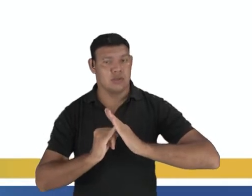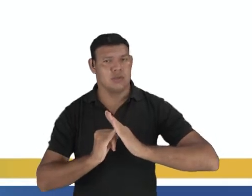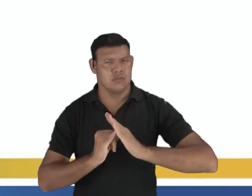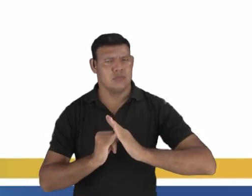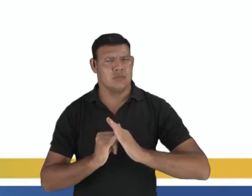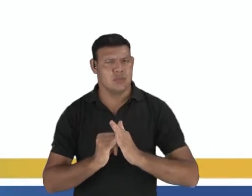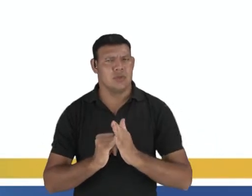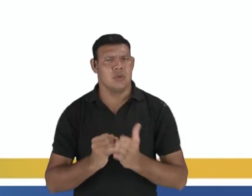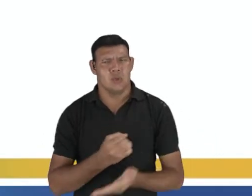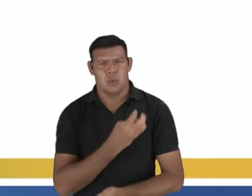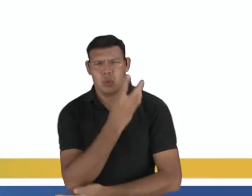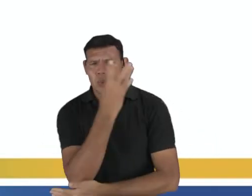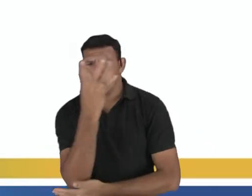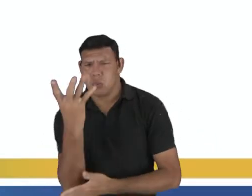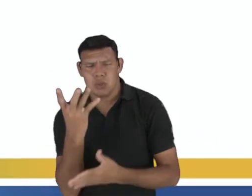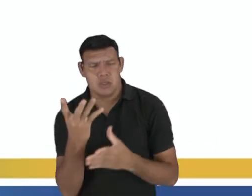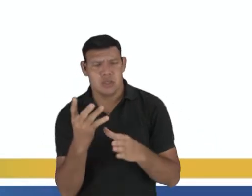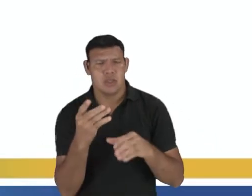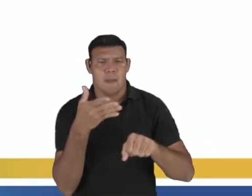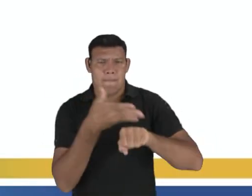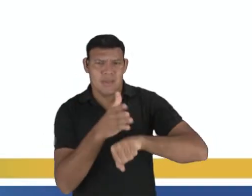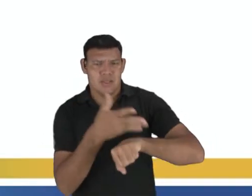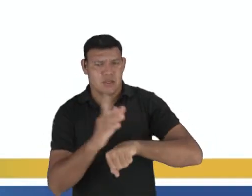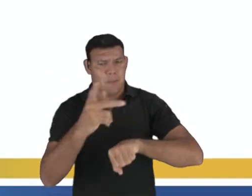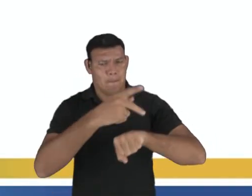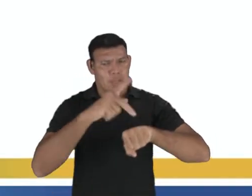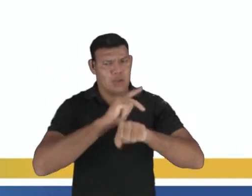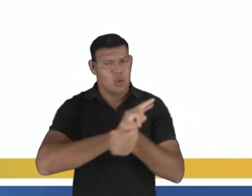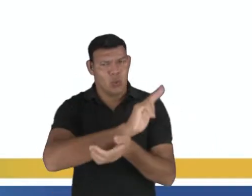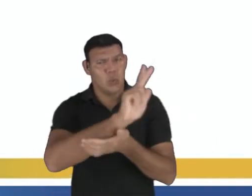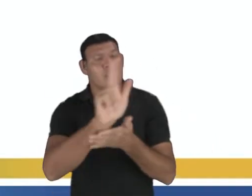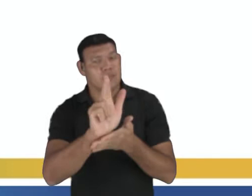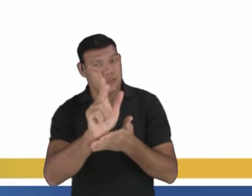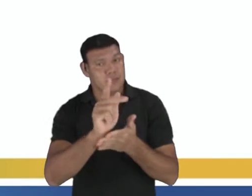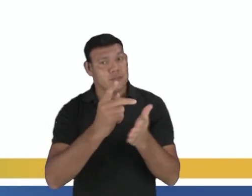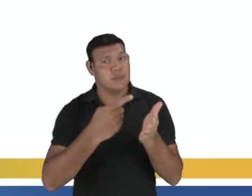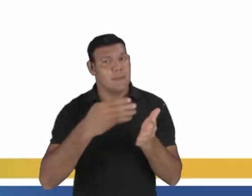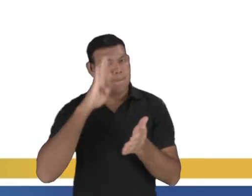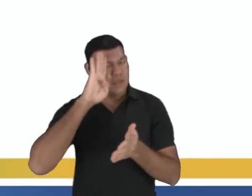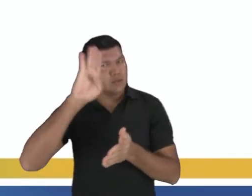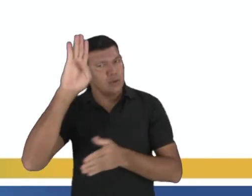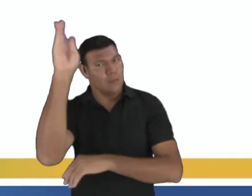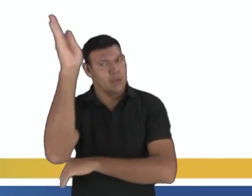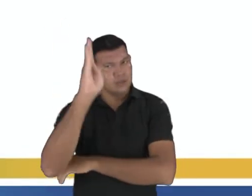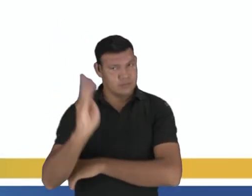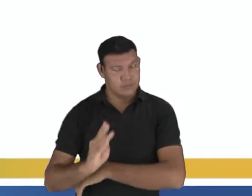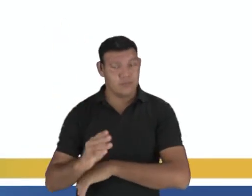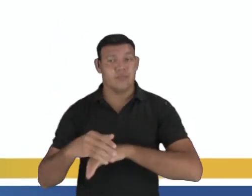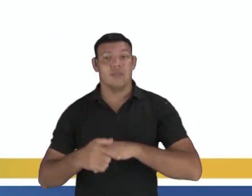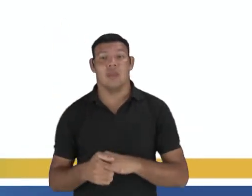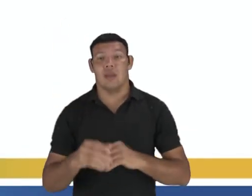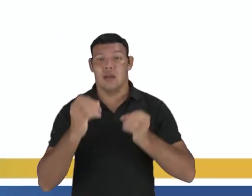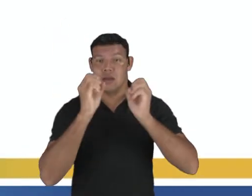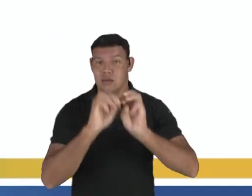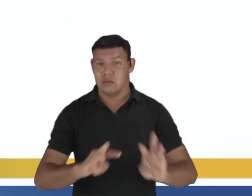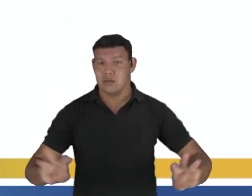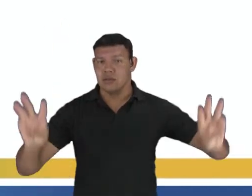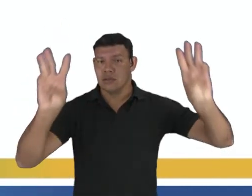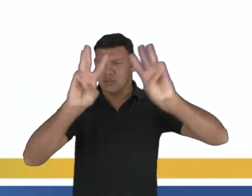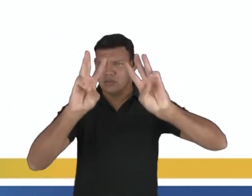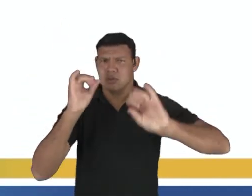uma quantidade enorme de países membros, inclusive o Brasil. Nós podemos dizer que a ONU é a